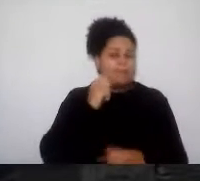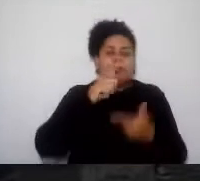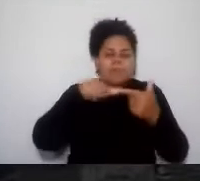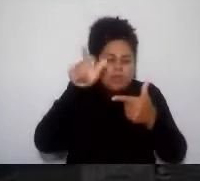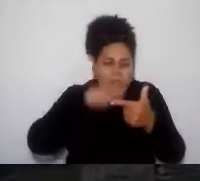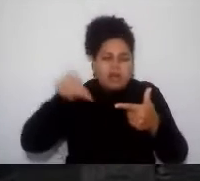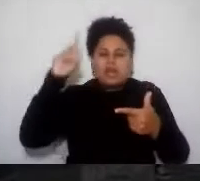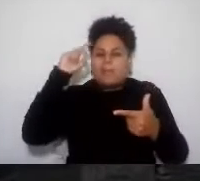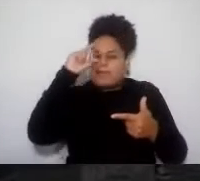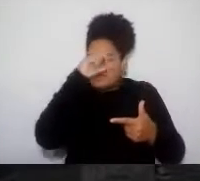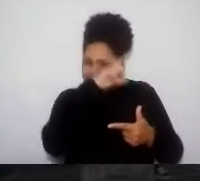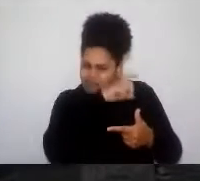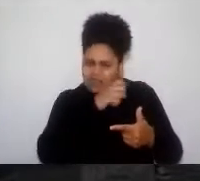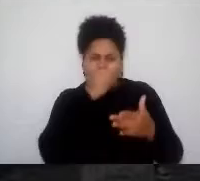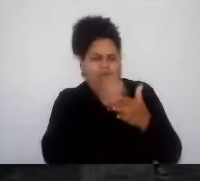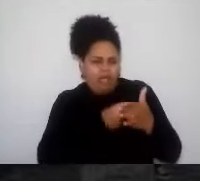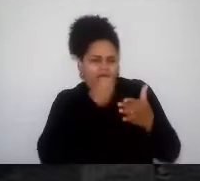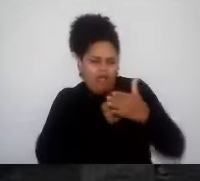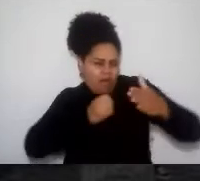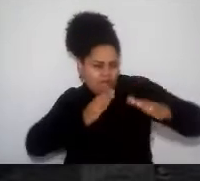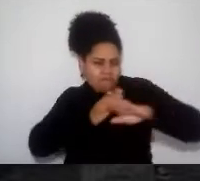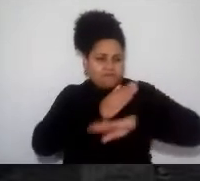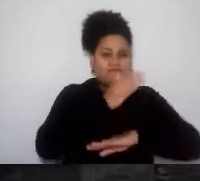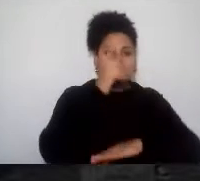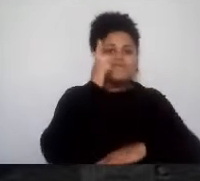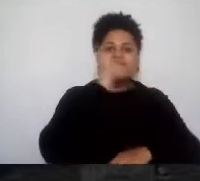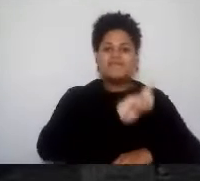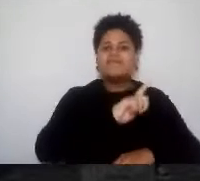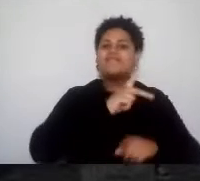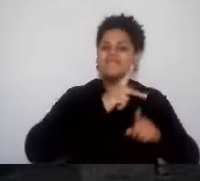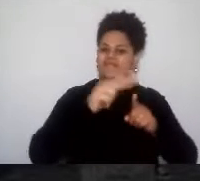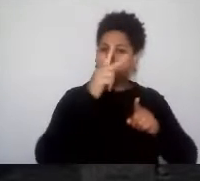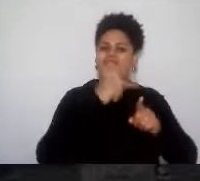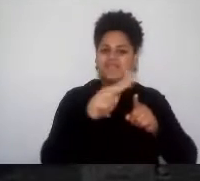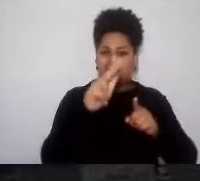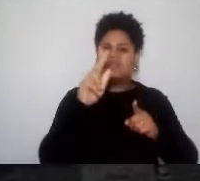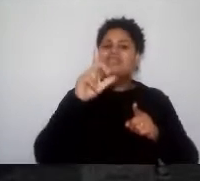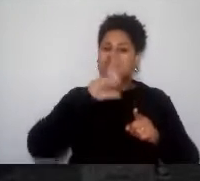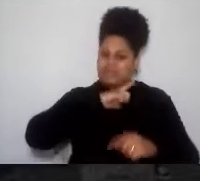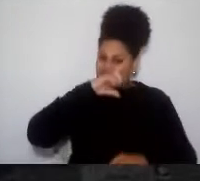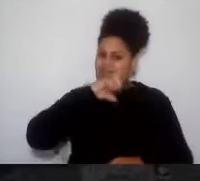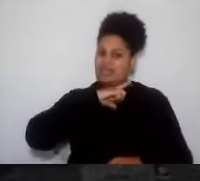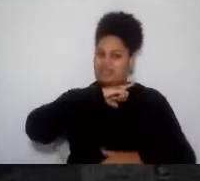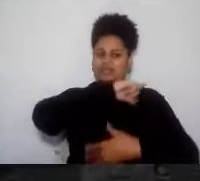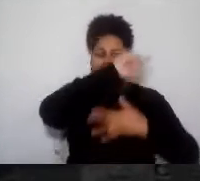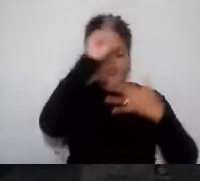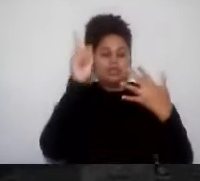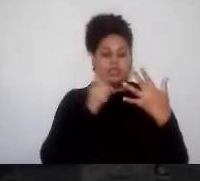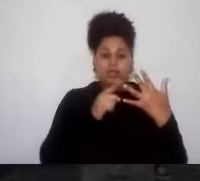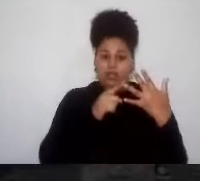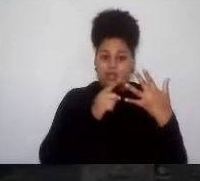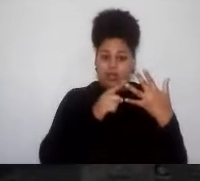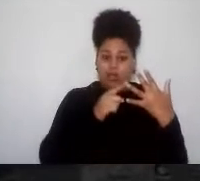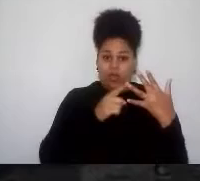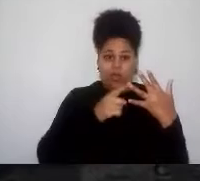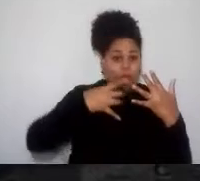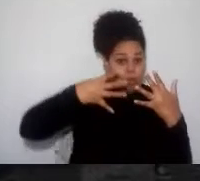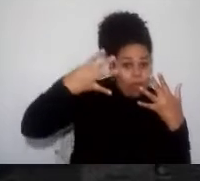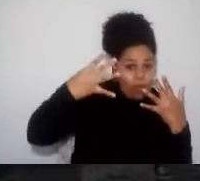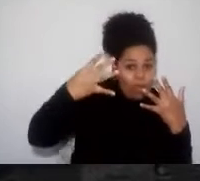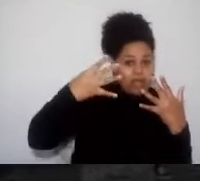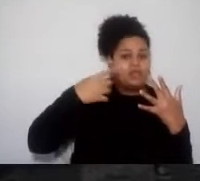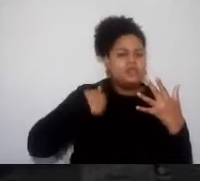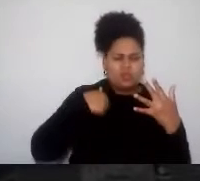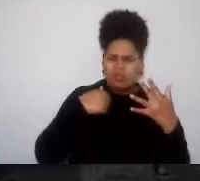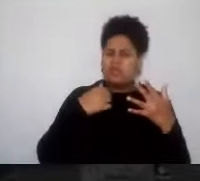dificuldades, superá-las e ter grandes vitórias. O quarto eixo, que eu recomendo com